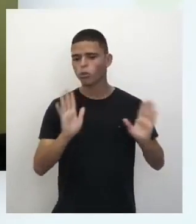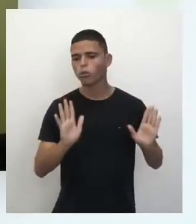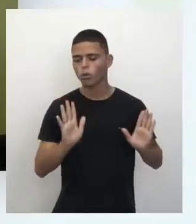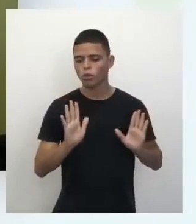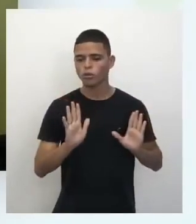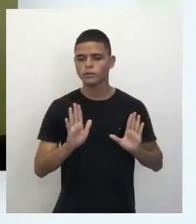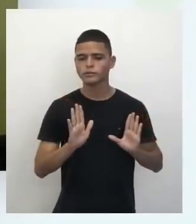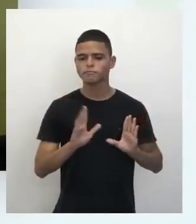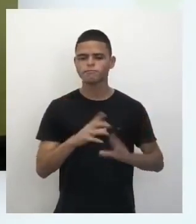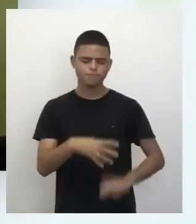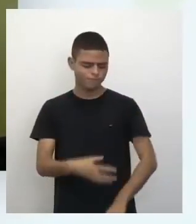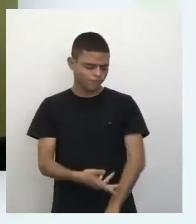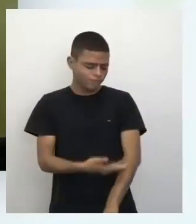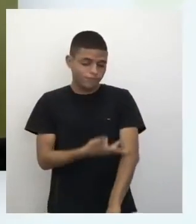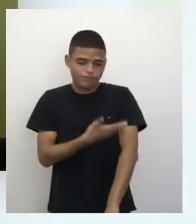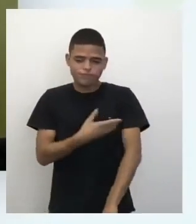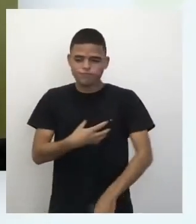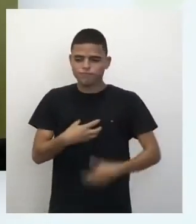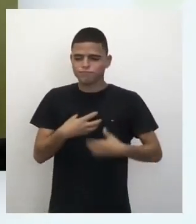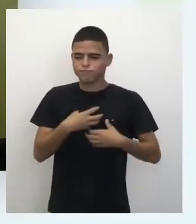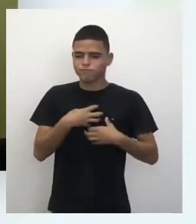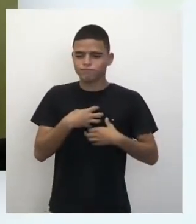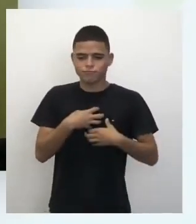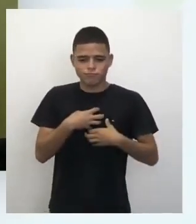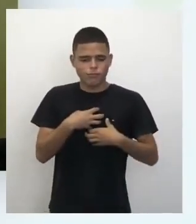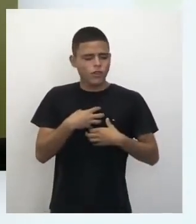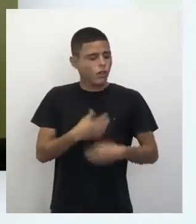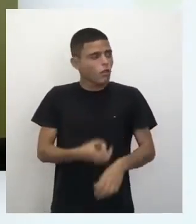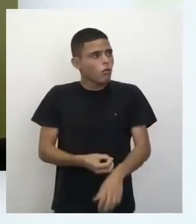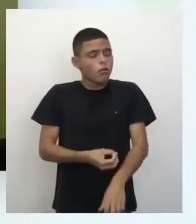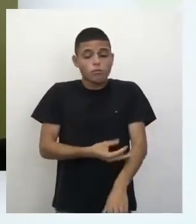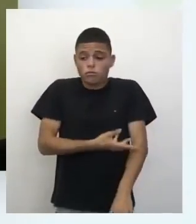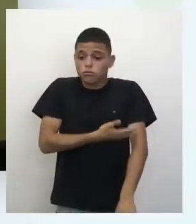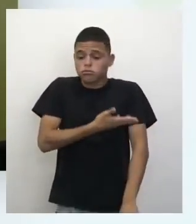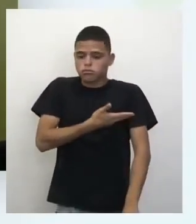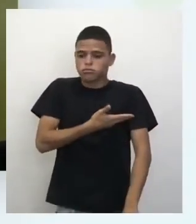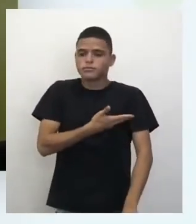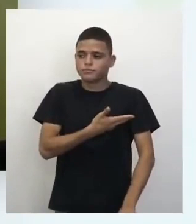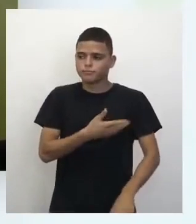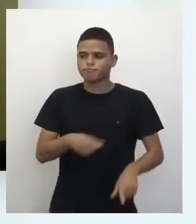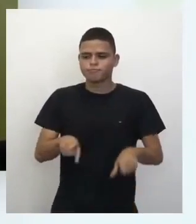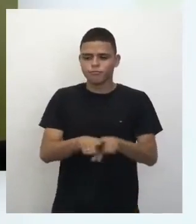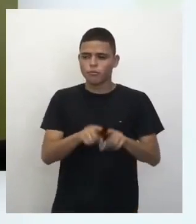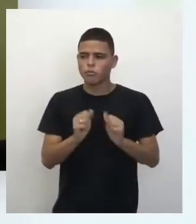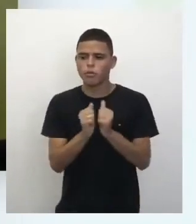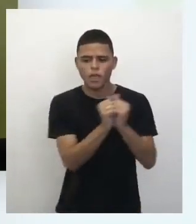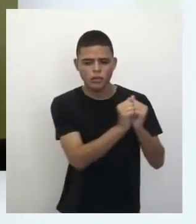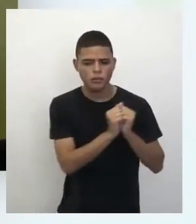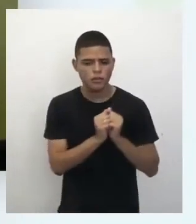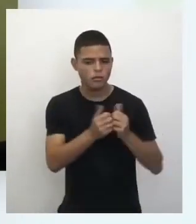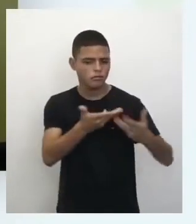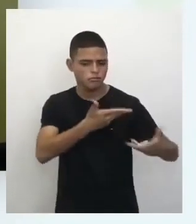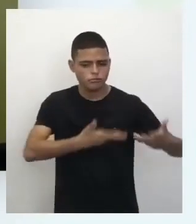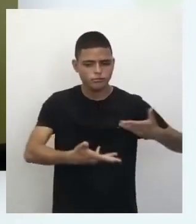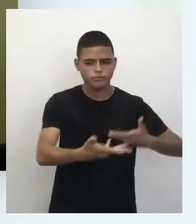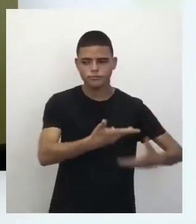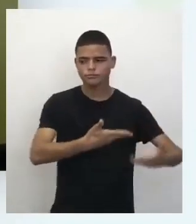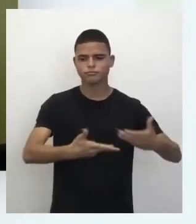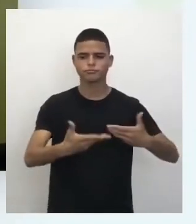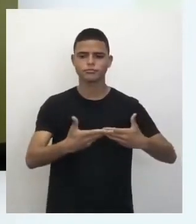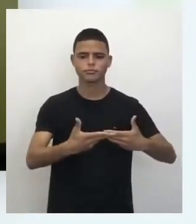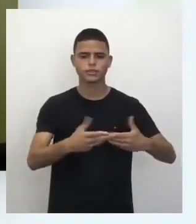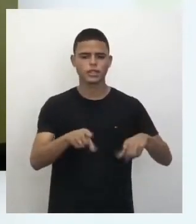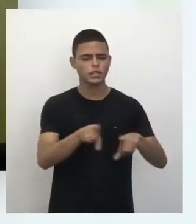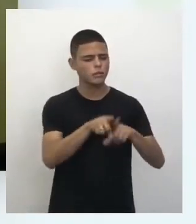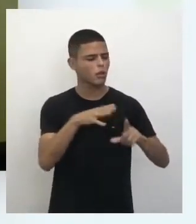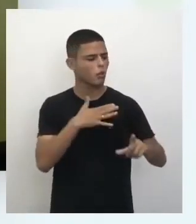Então, desperta sentimento assim de emoção, de companheirismo, o que eu